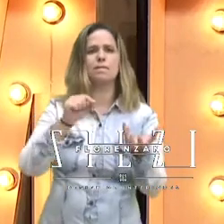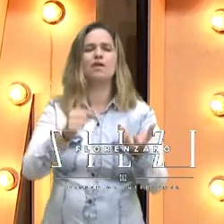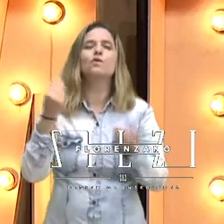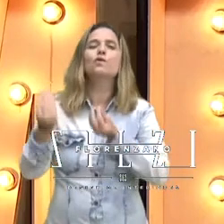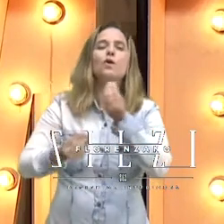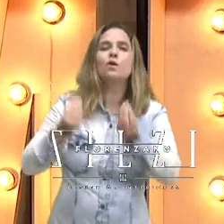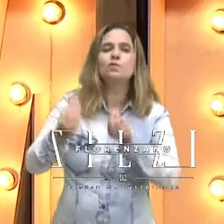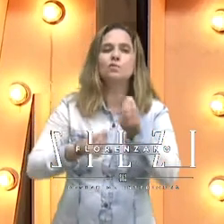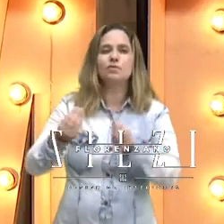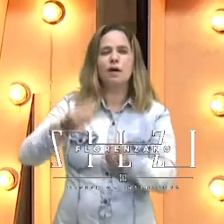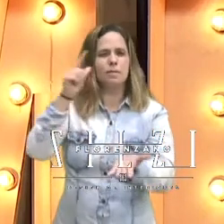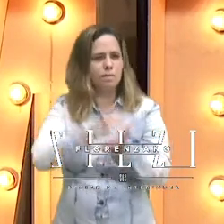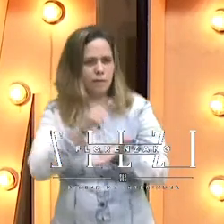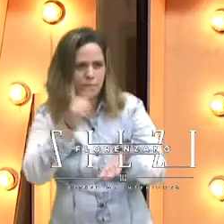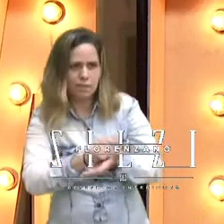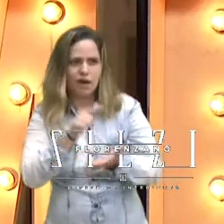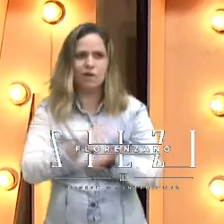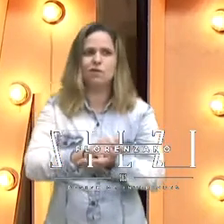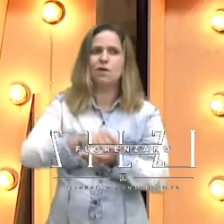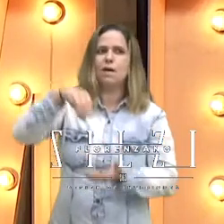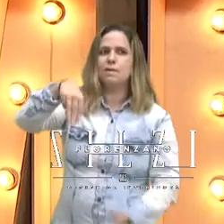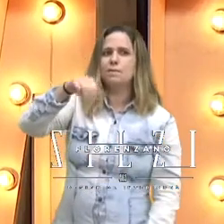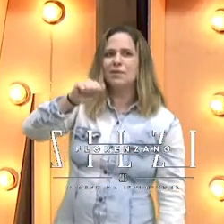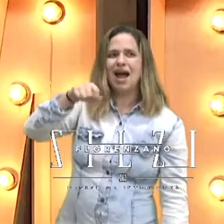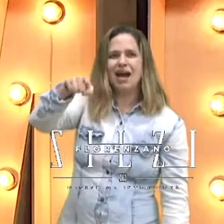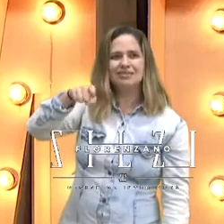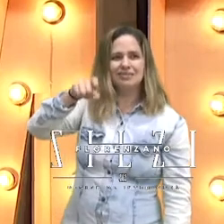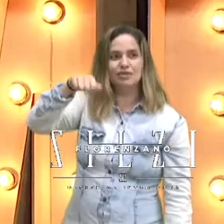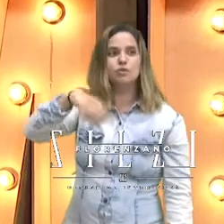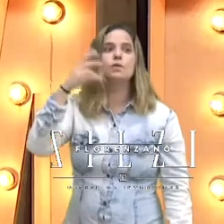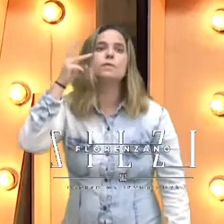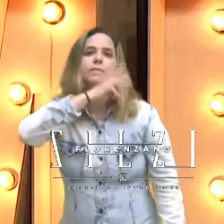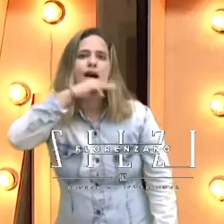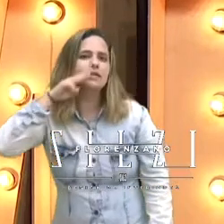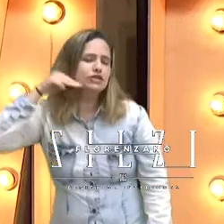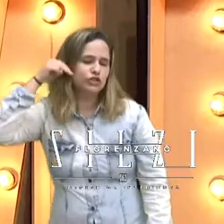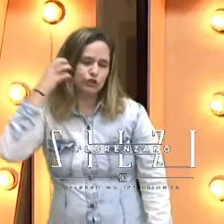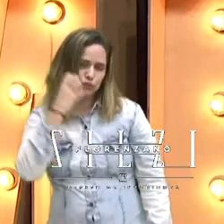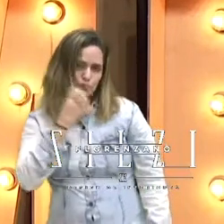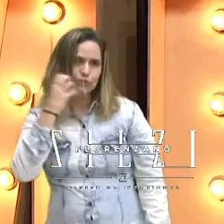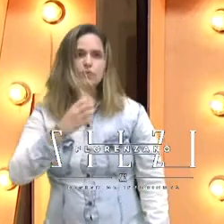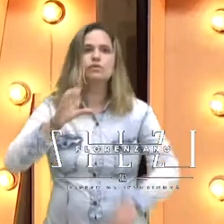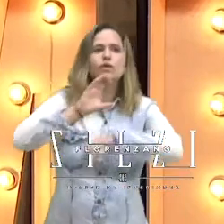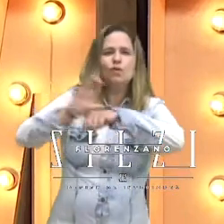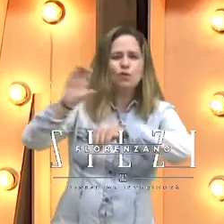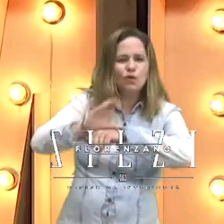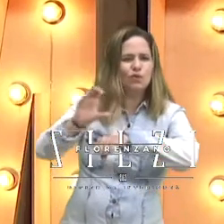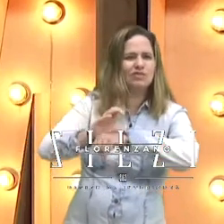um marxismo cultural que, na verdade, é totalmente anticristã. É